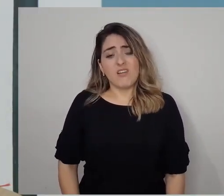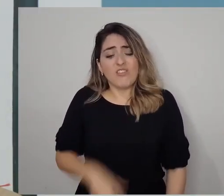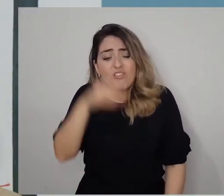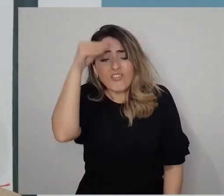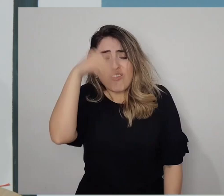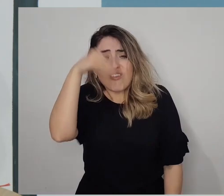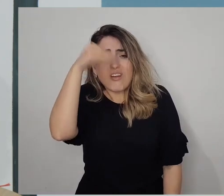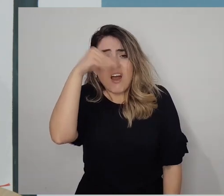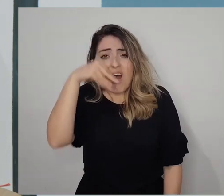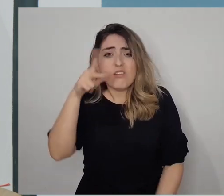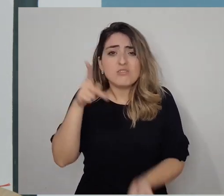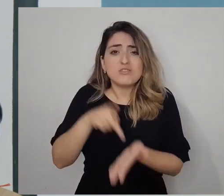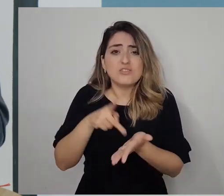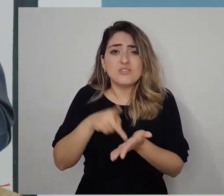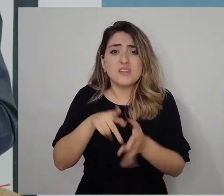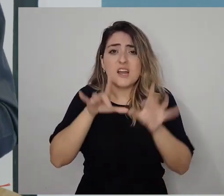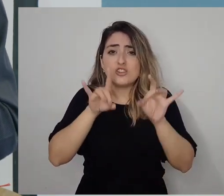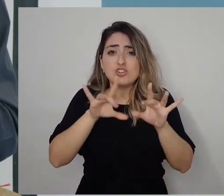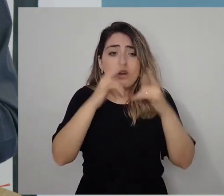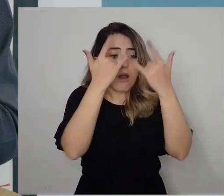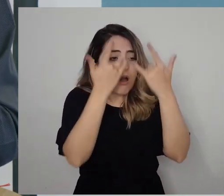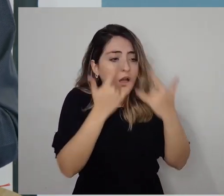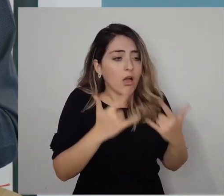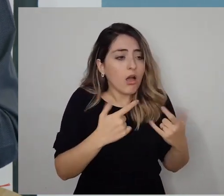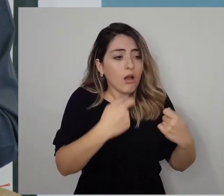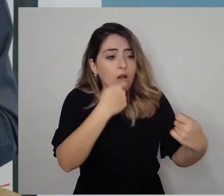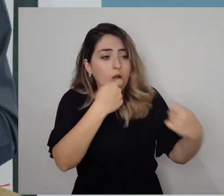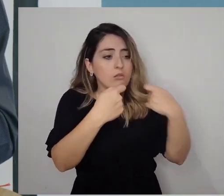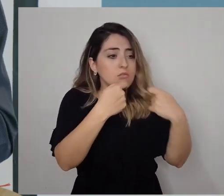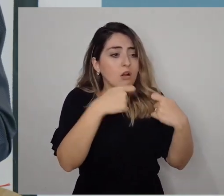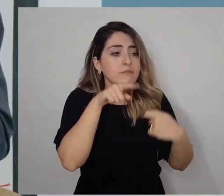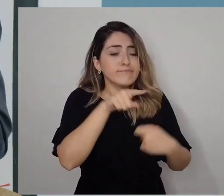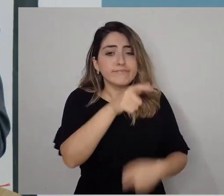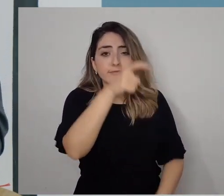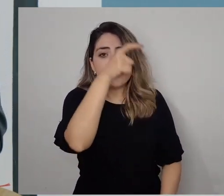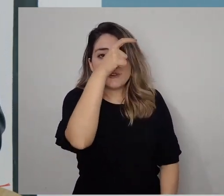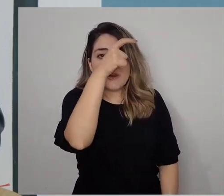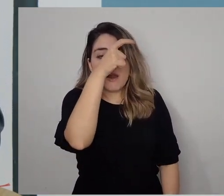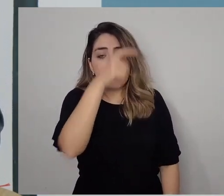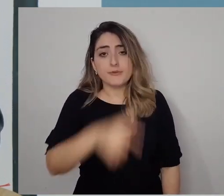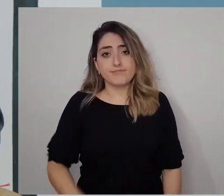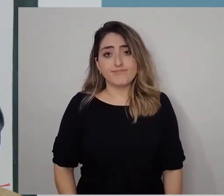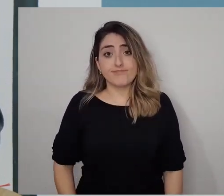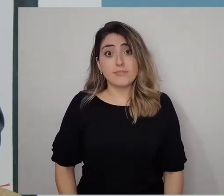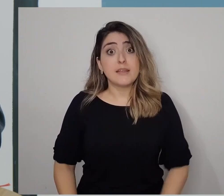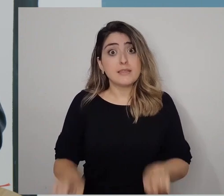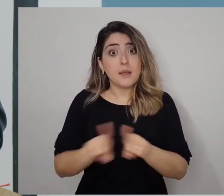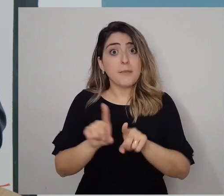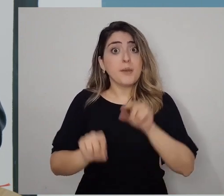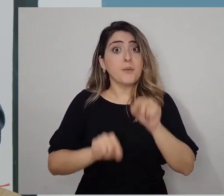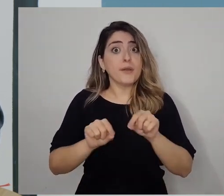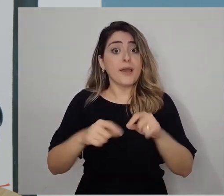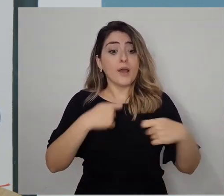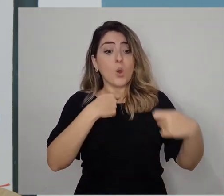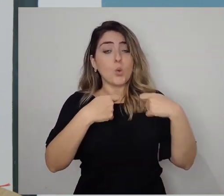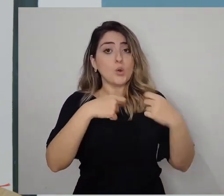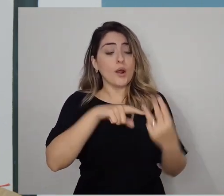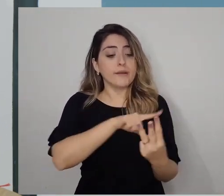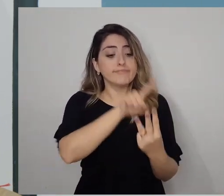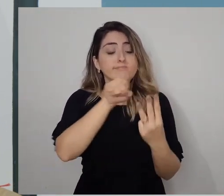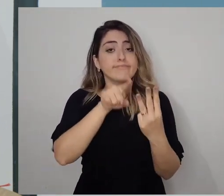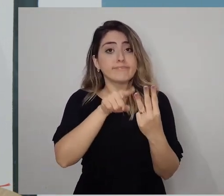diabo. Mas também segundo as inclinações da nossa carne, fazendo a vontade da carne e